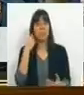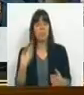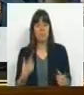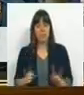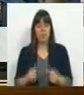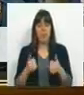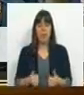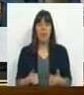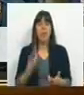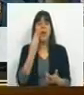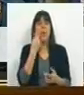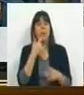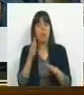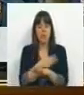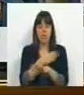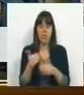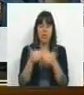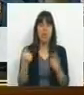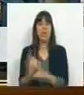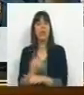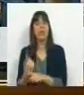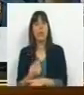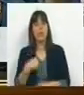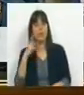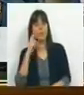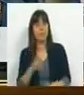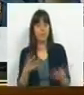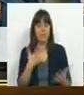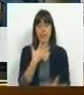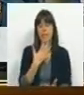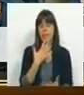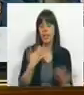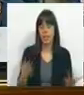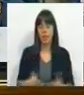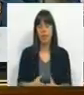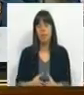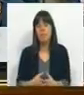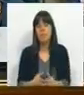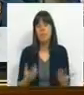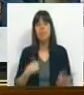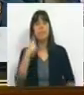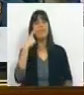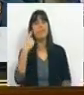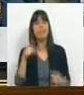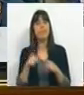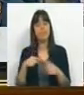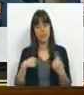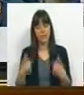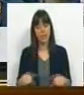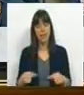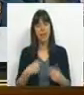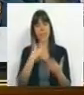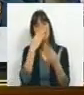compreendo bem como é que podemos distinguir bem as coisas, temos que olhar para elas com rigor e, portanto, verificar que temos